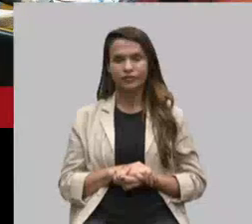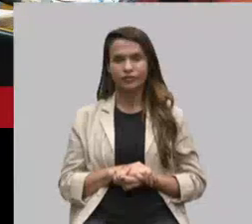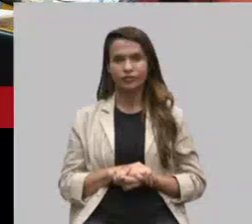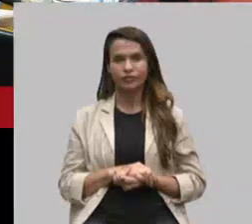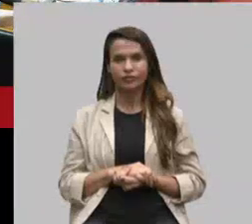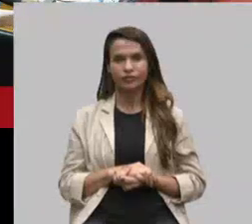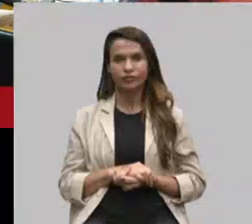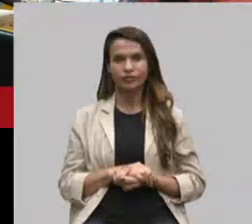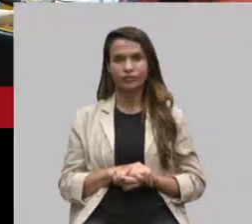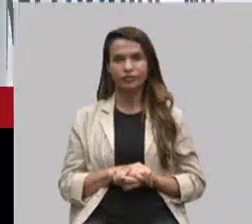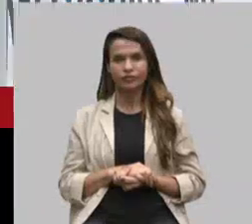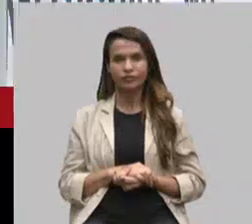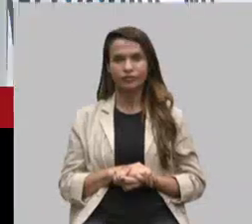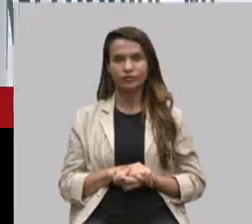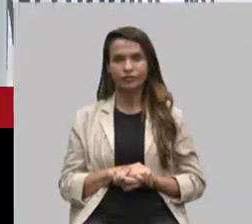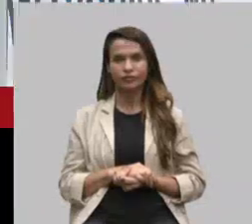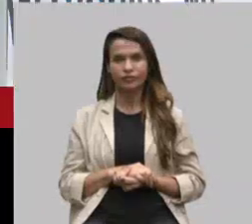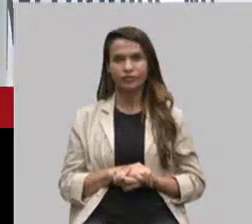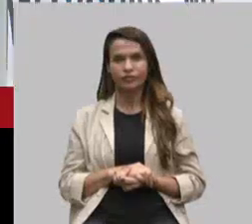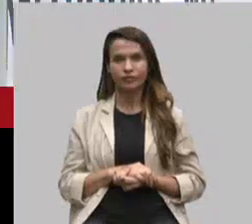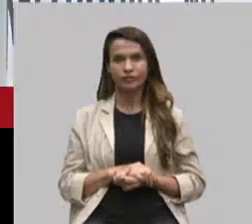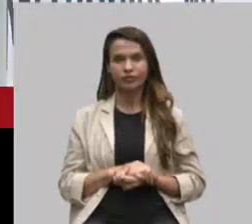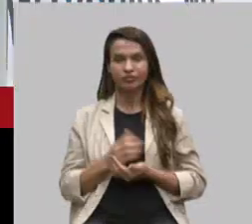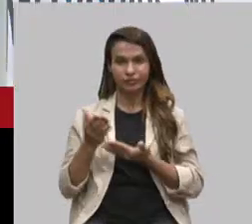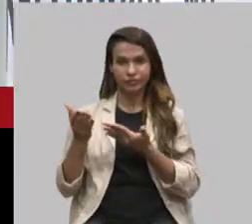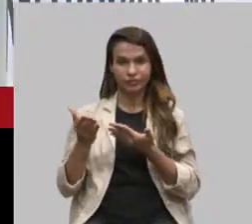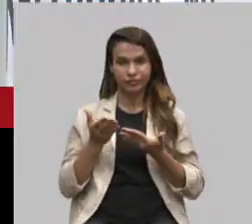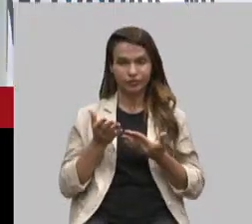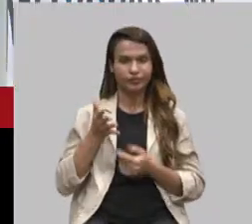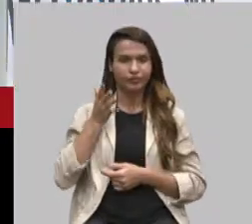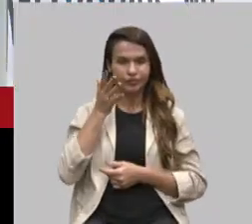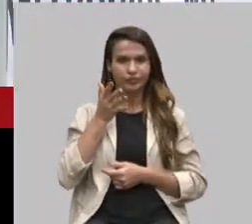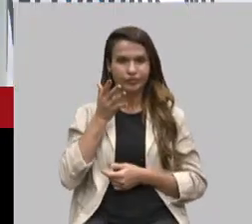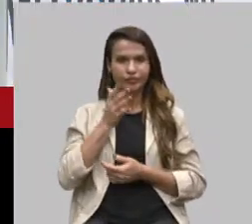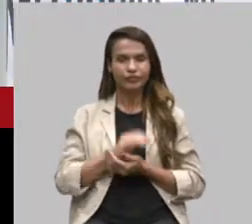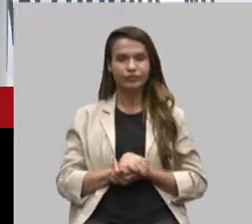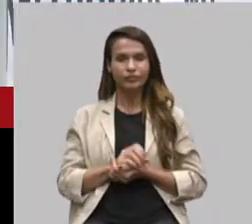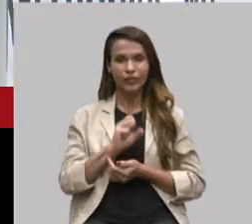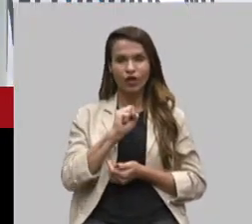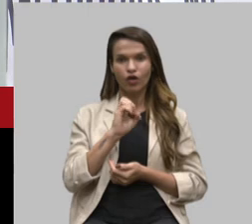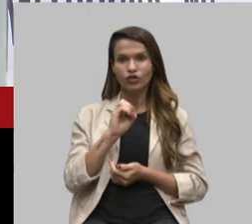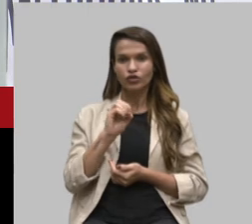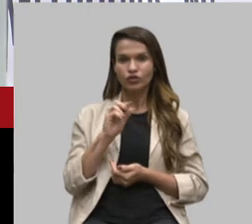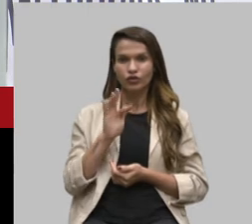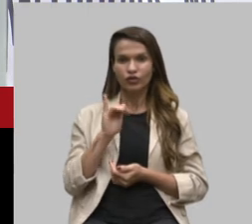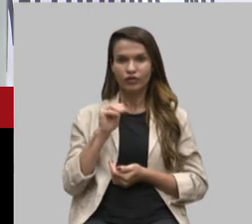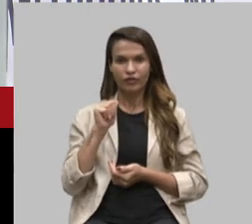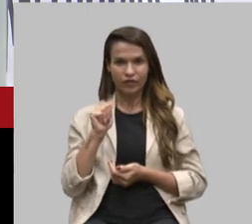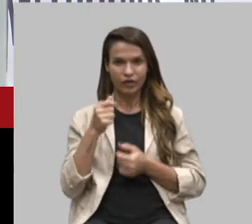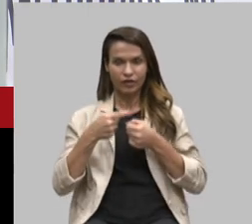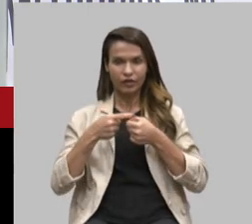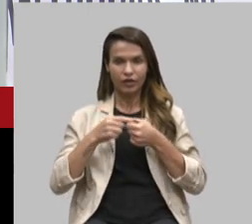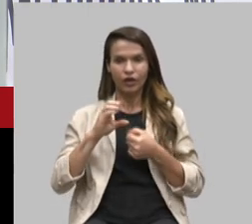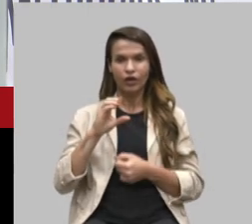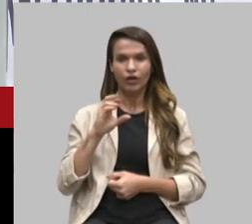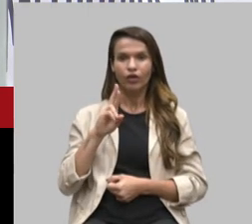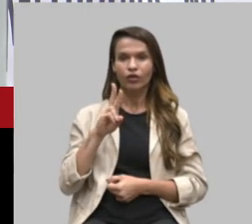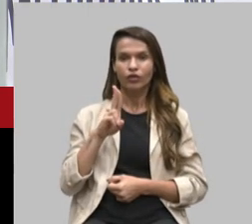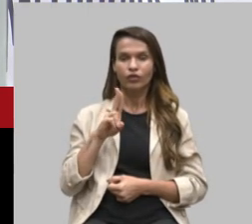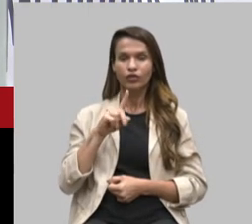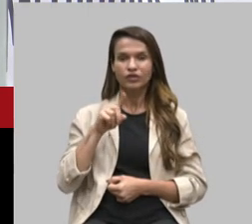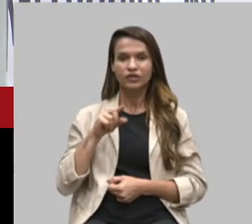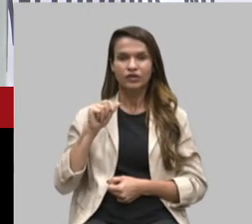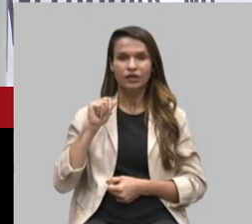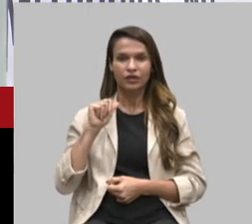nóes po fal Sofia Silva de Cruz